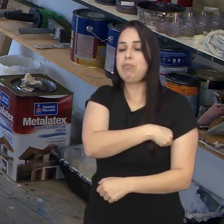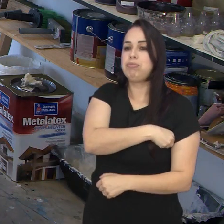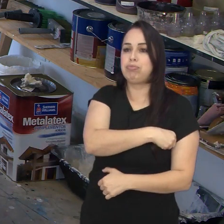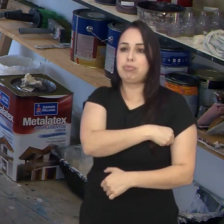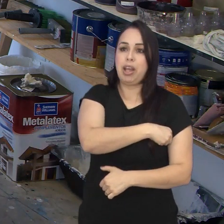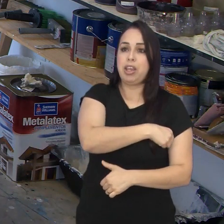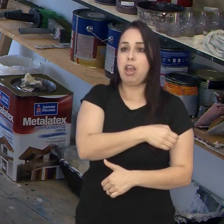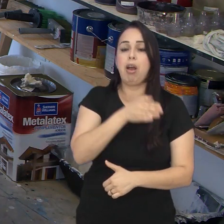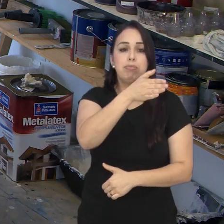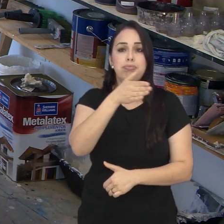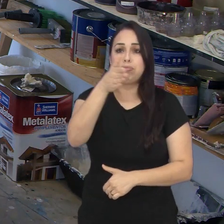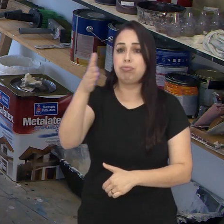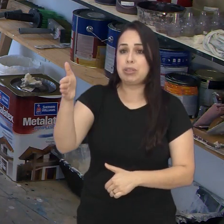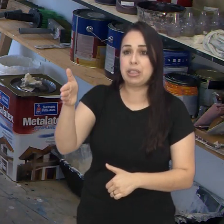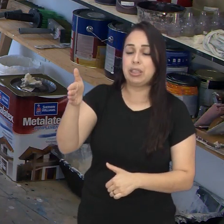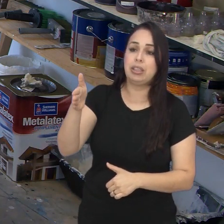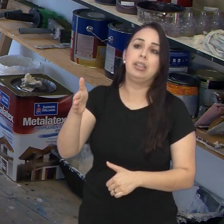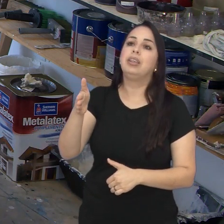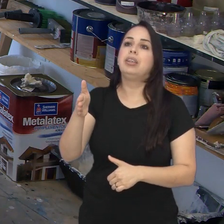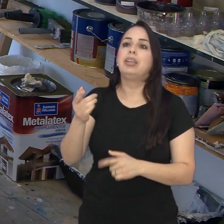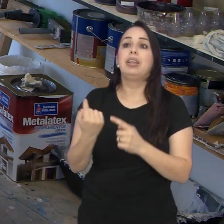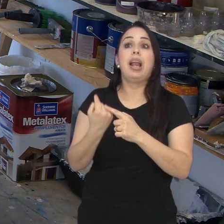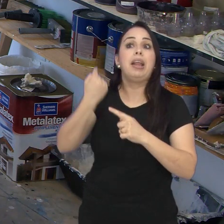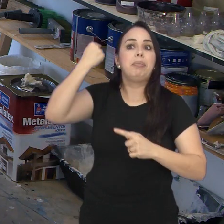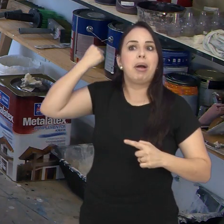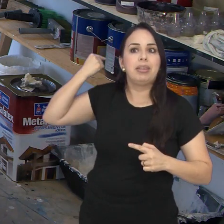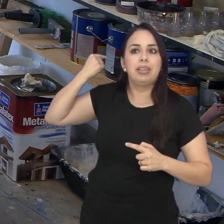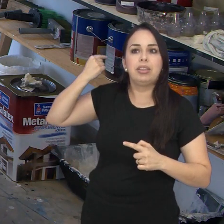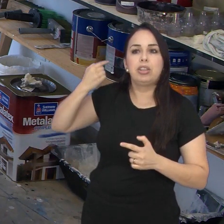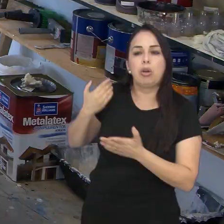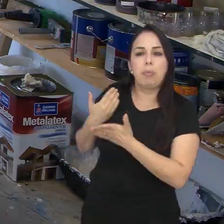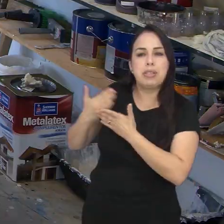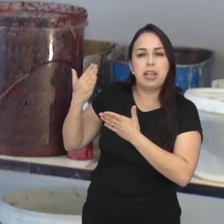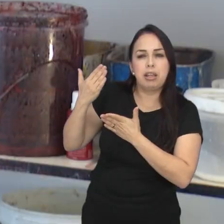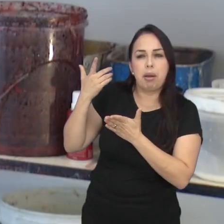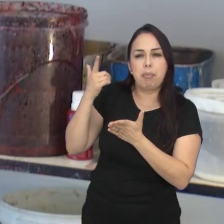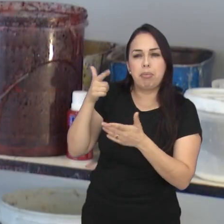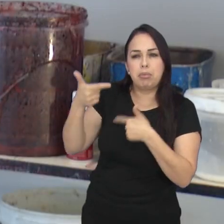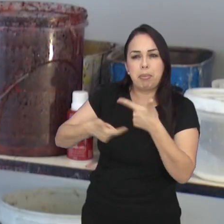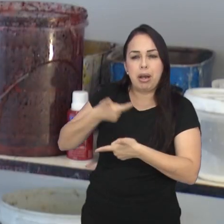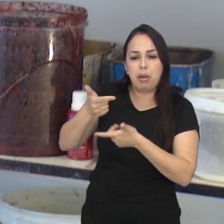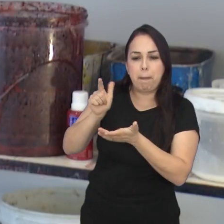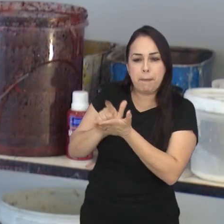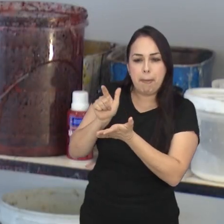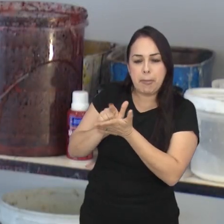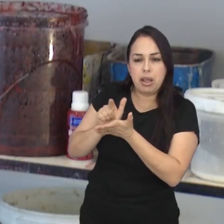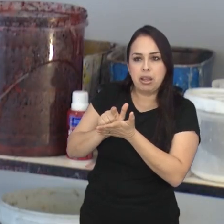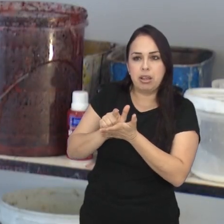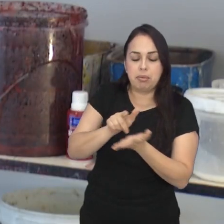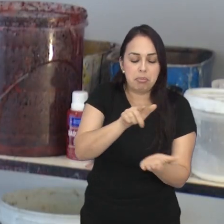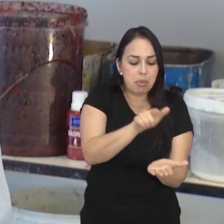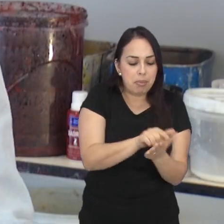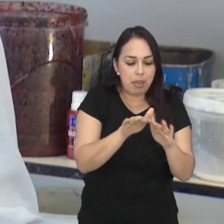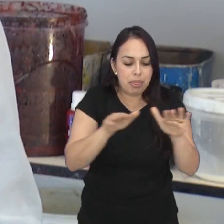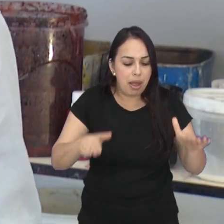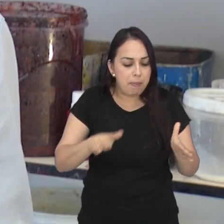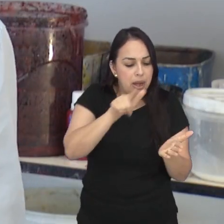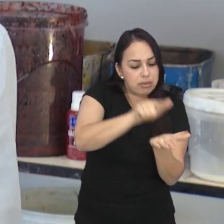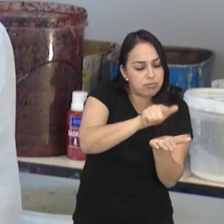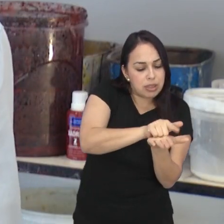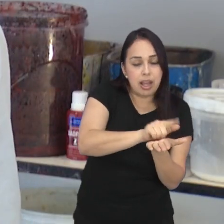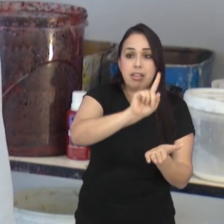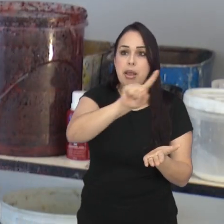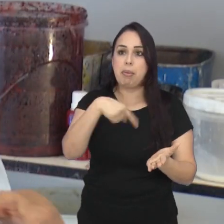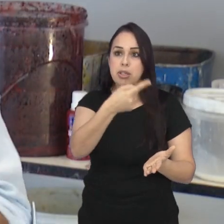no lugar onde eu quero, entendeu? Isso aí vem da época que eu comecei trabalhando com papel. O papel eu trabalhava em cima da mesa. Aí quando eu passei